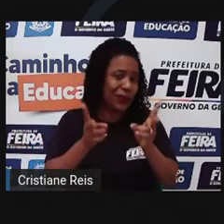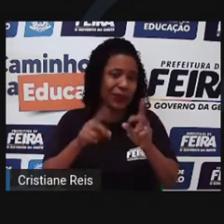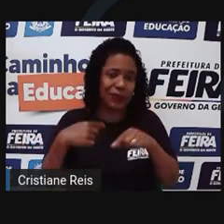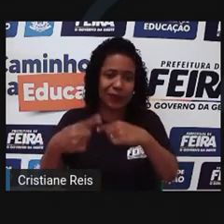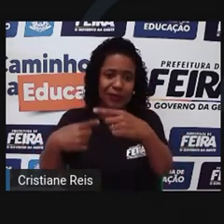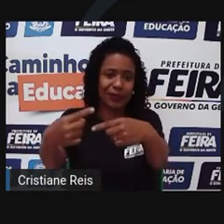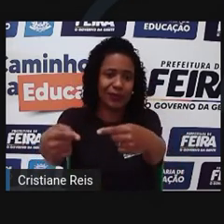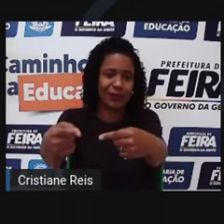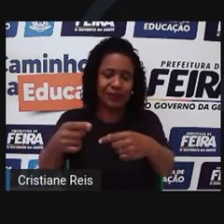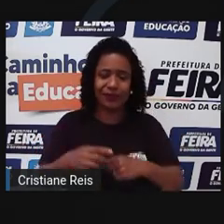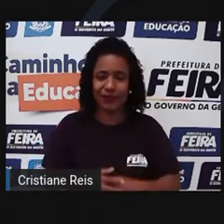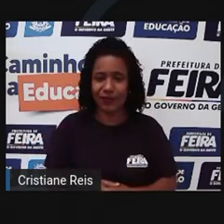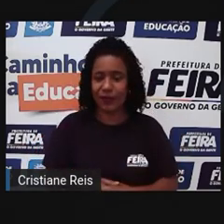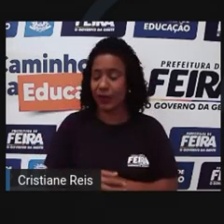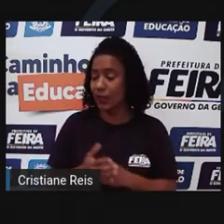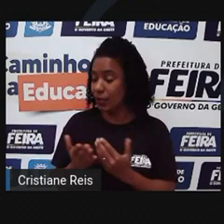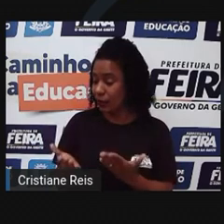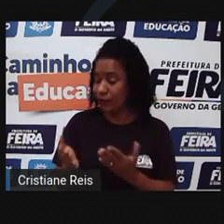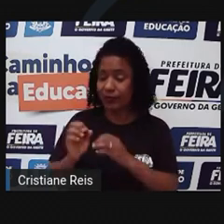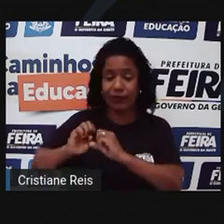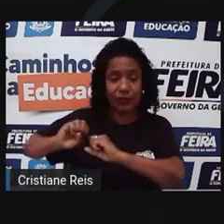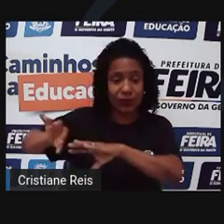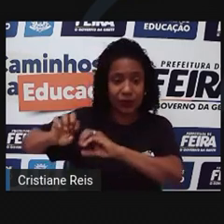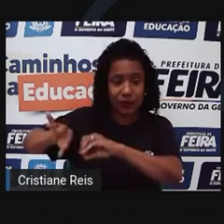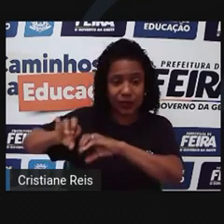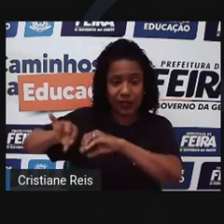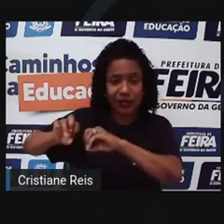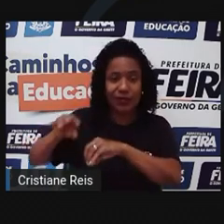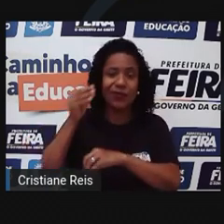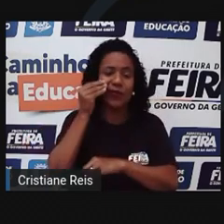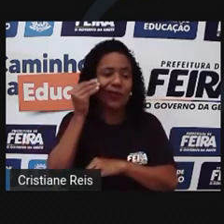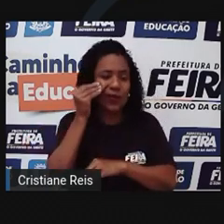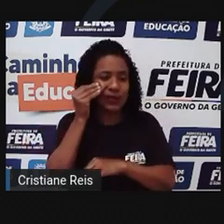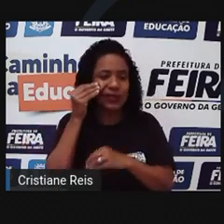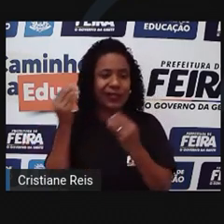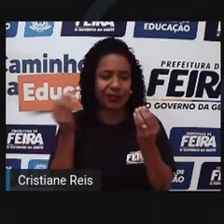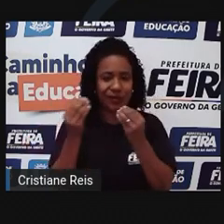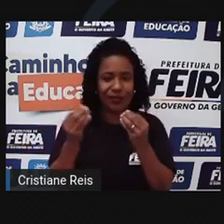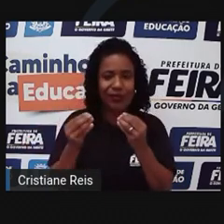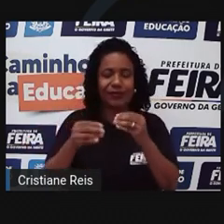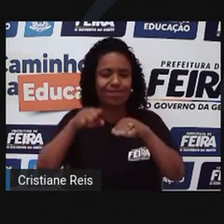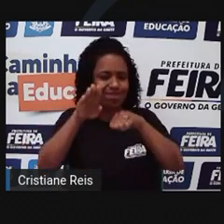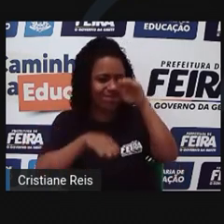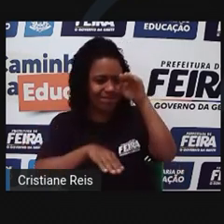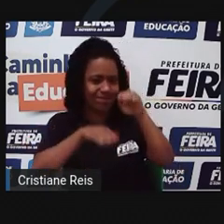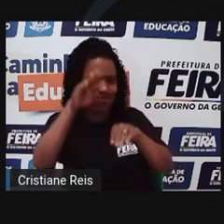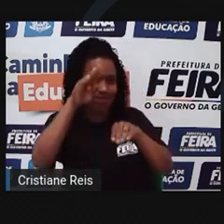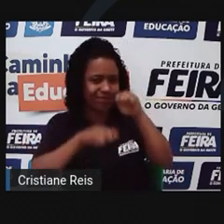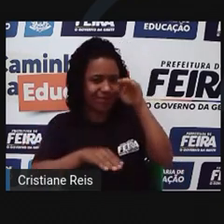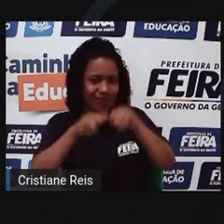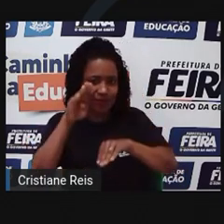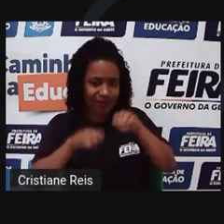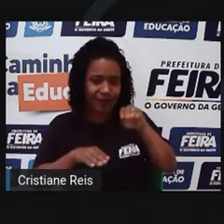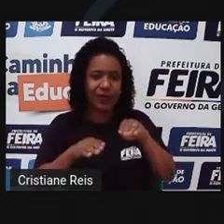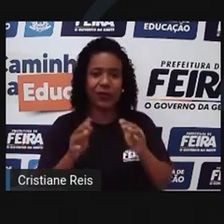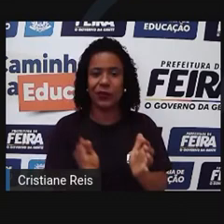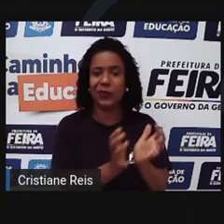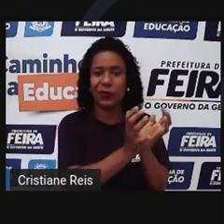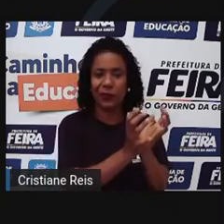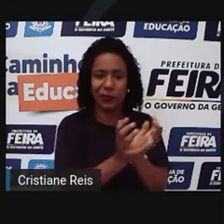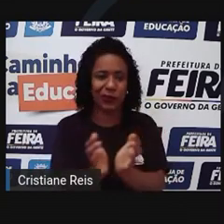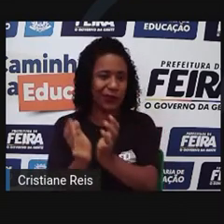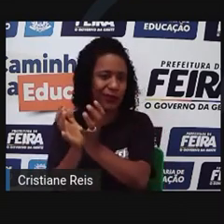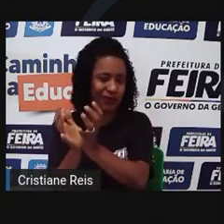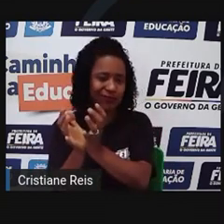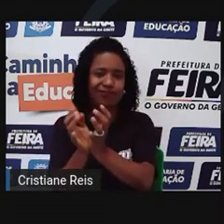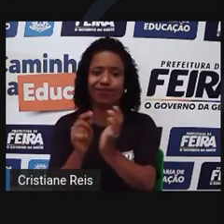se tornou um espaço de reprodução e de produção de desigualdades, sim, há muitos grupos vulneráveis na educação. A